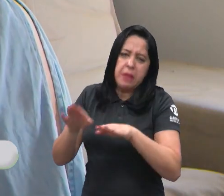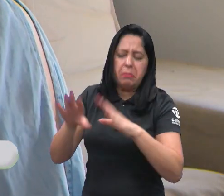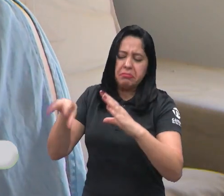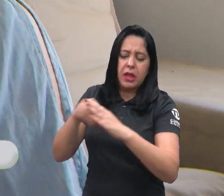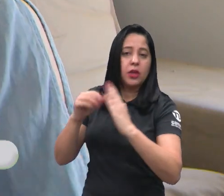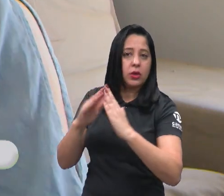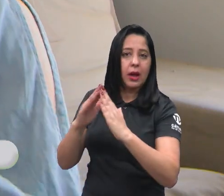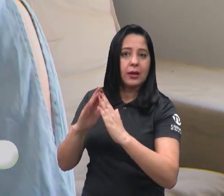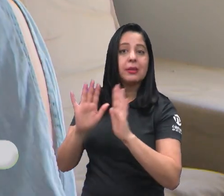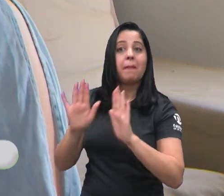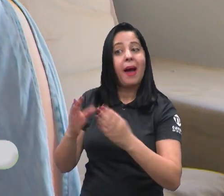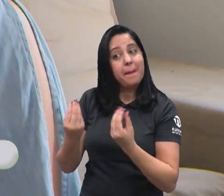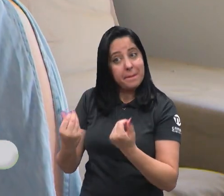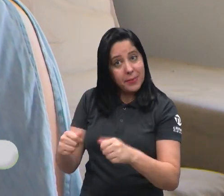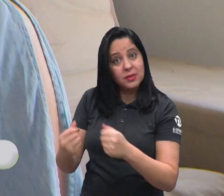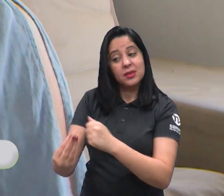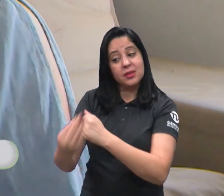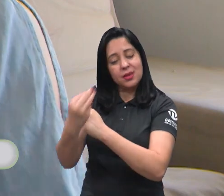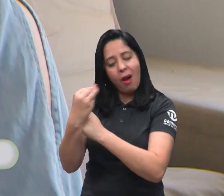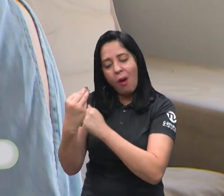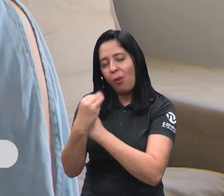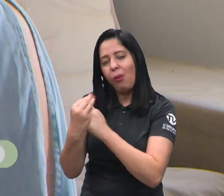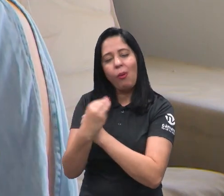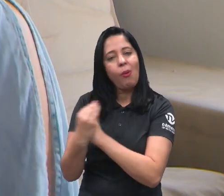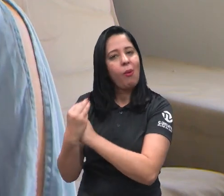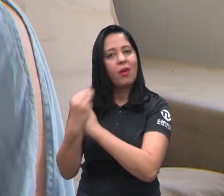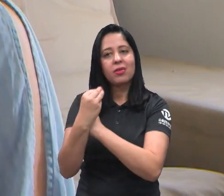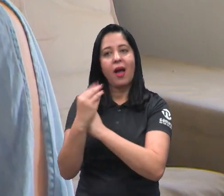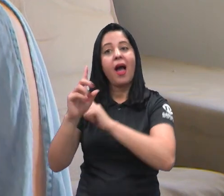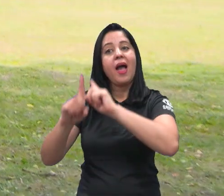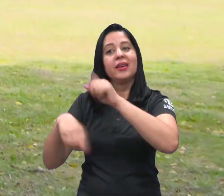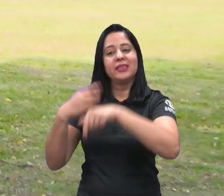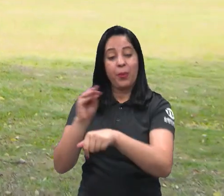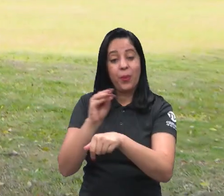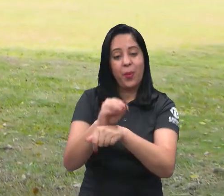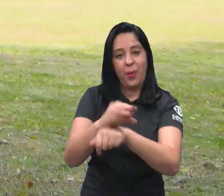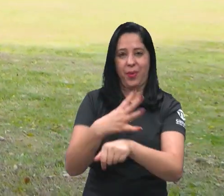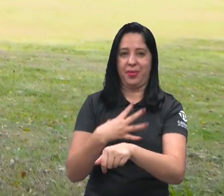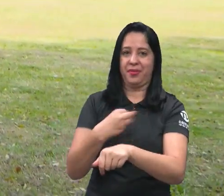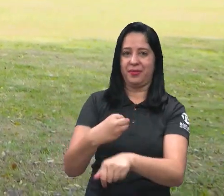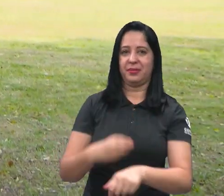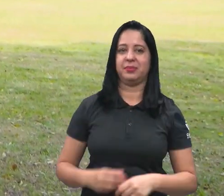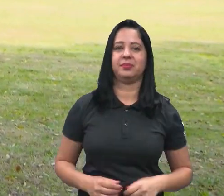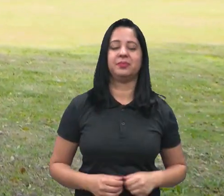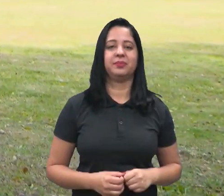cuidem, porque cuidando de si é possível cuidar dos filhos.